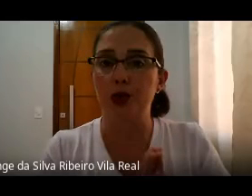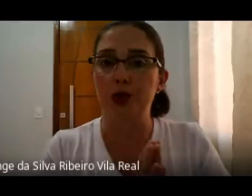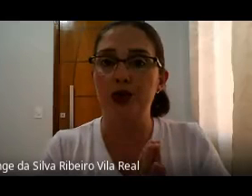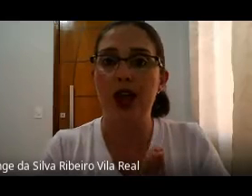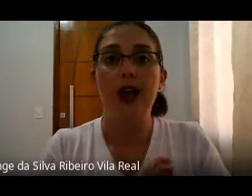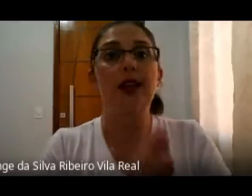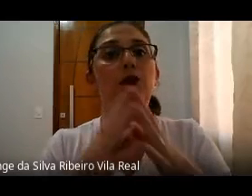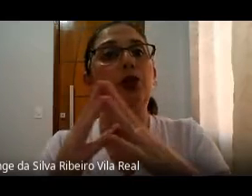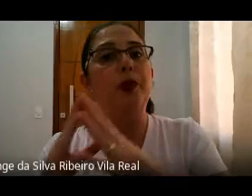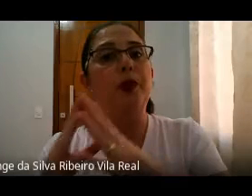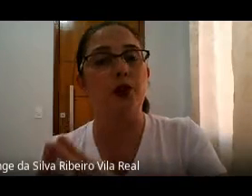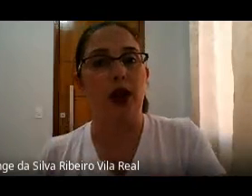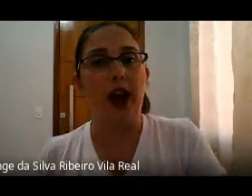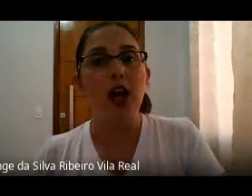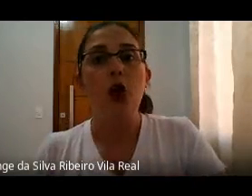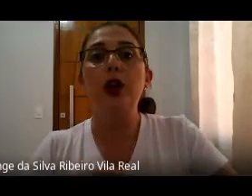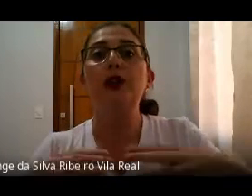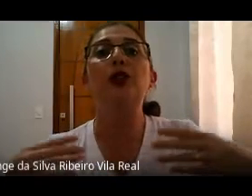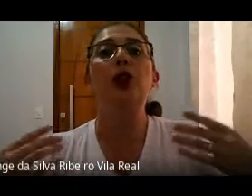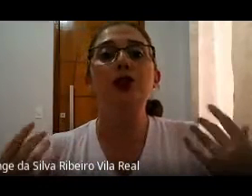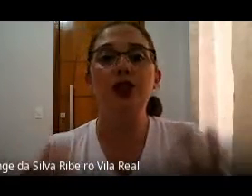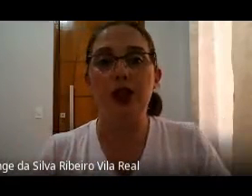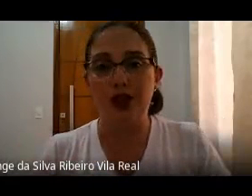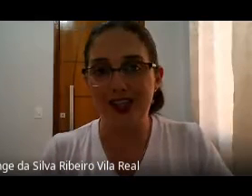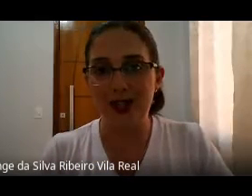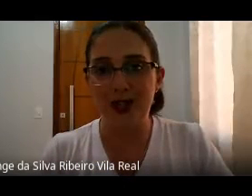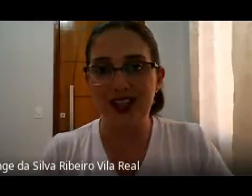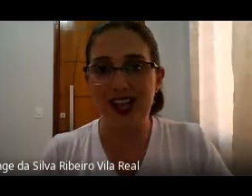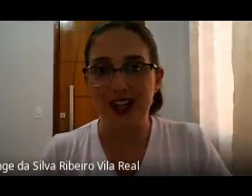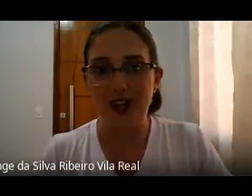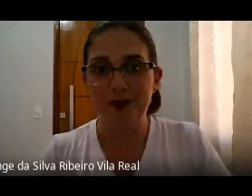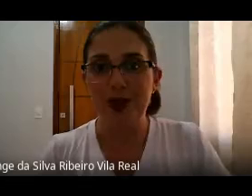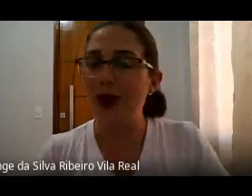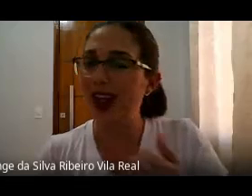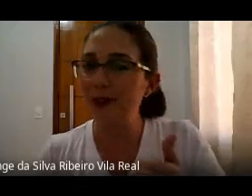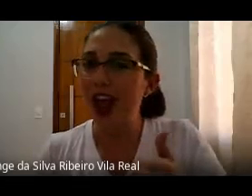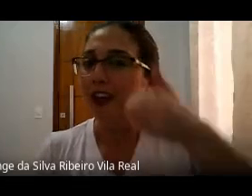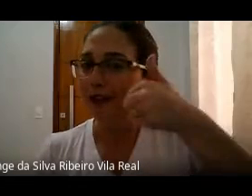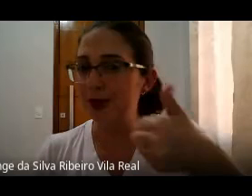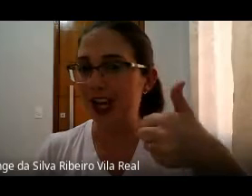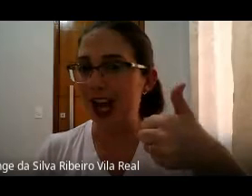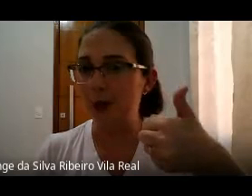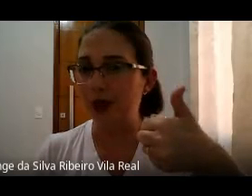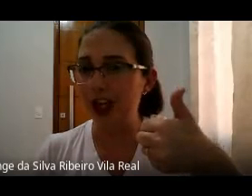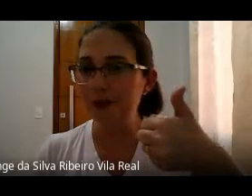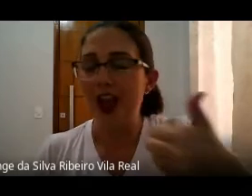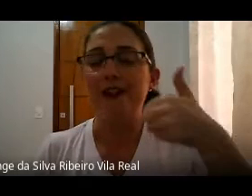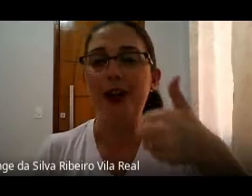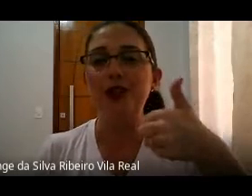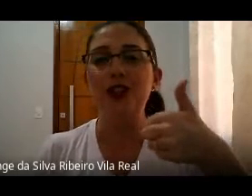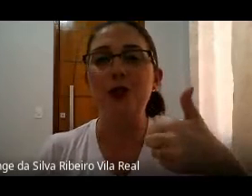com os surdos, tanto no meio escolar quanto em todos os setores da sociedade, ok? Vamos treinar um